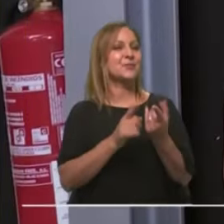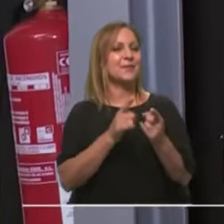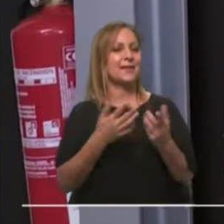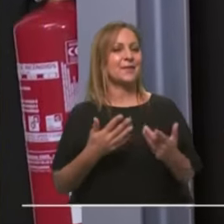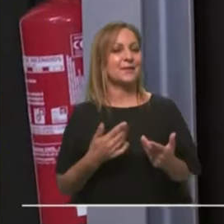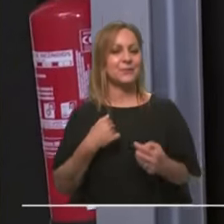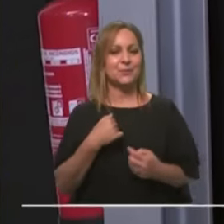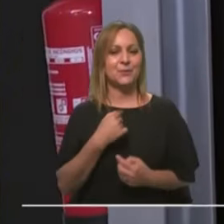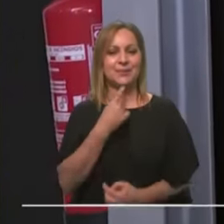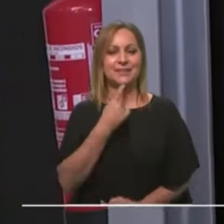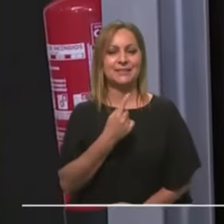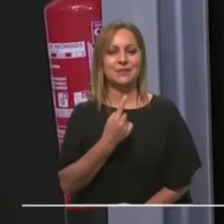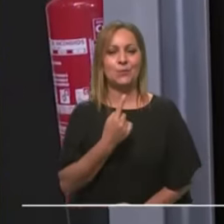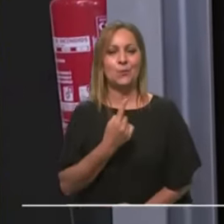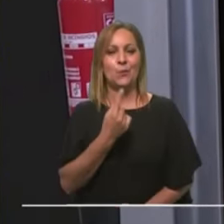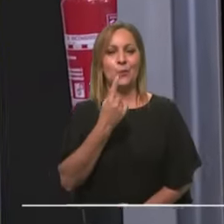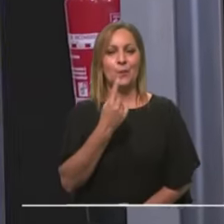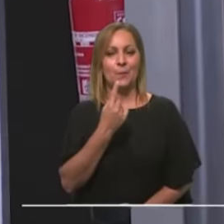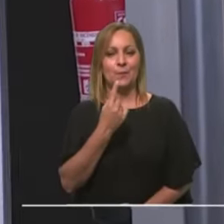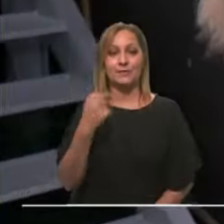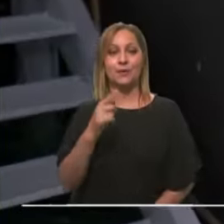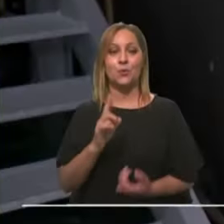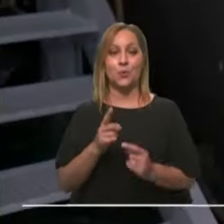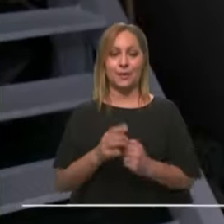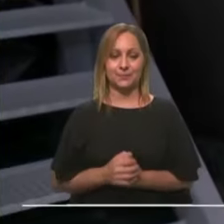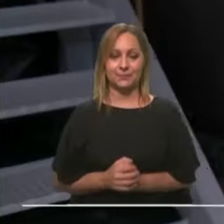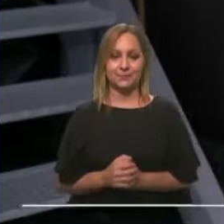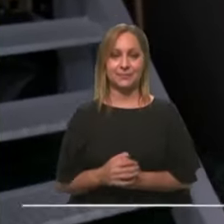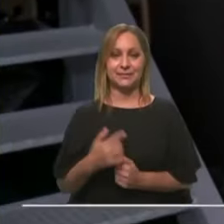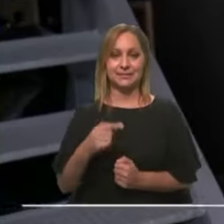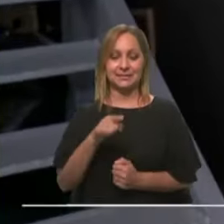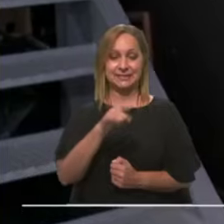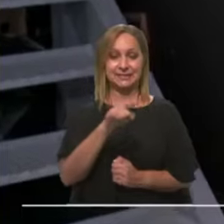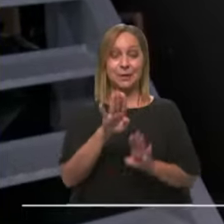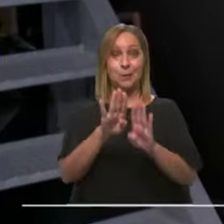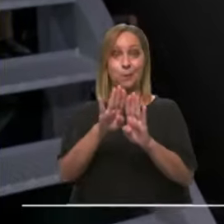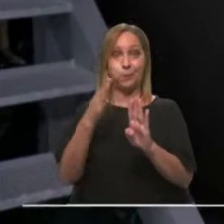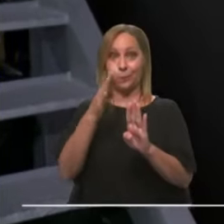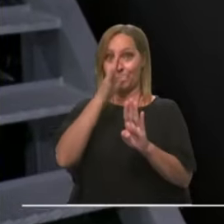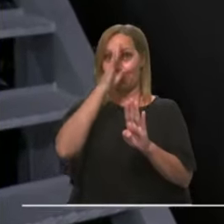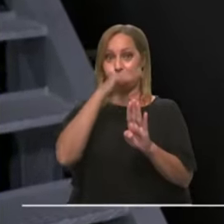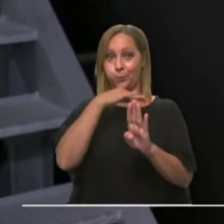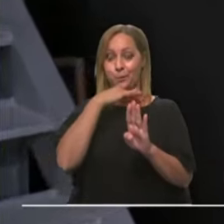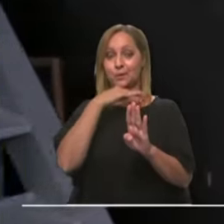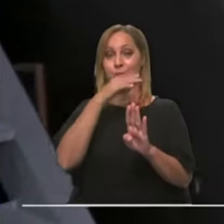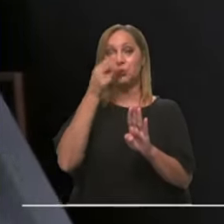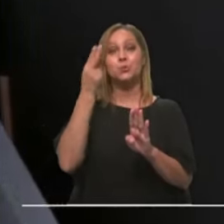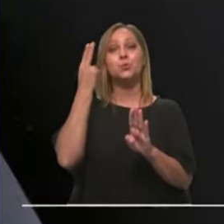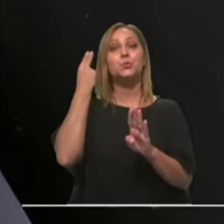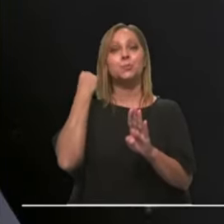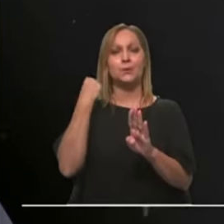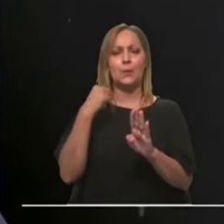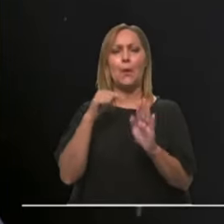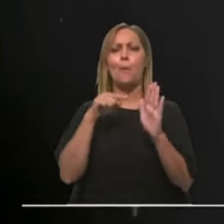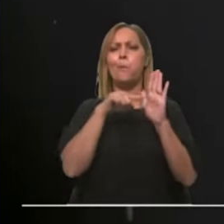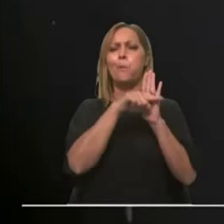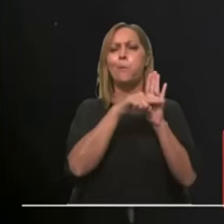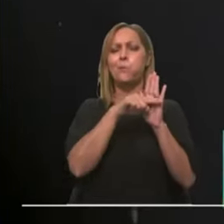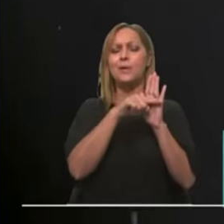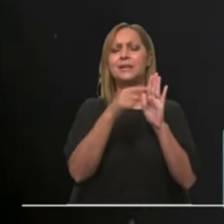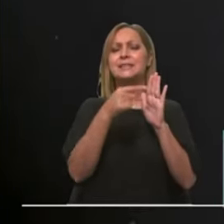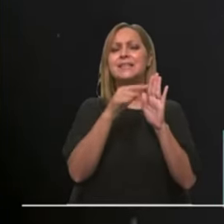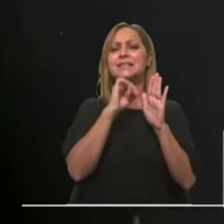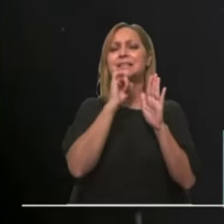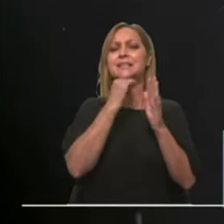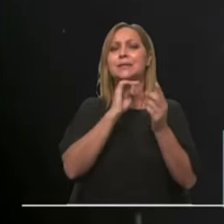Vou revelar aqui uma coisa nunca antes vista. Temos o camarim de João Baião. O que é que segredo esconde o camarim do